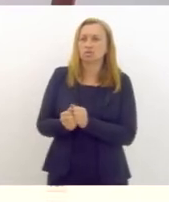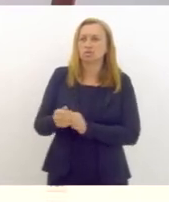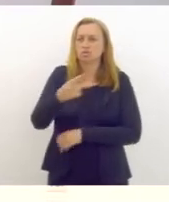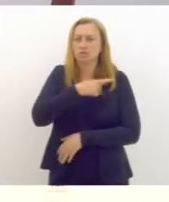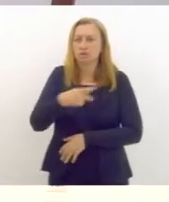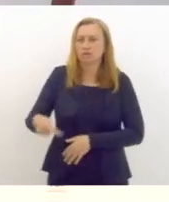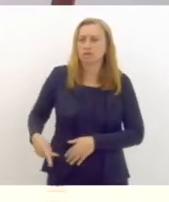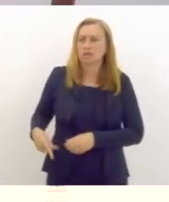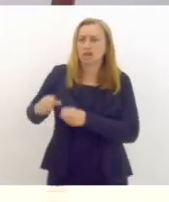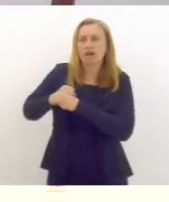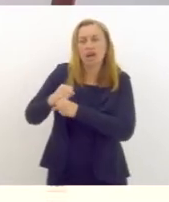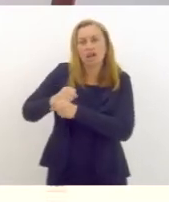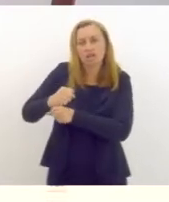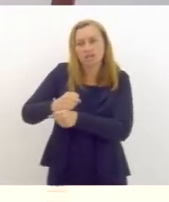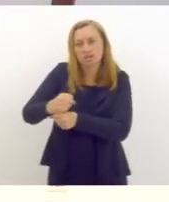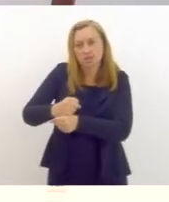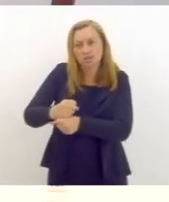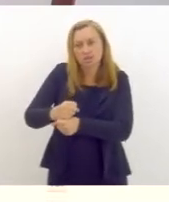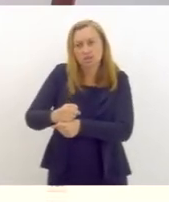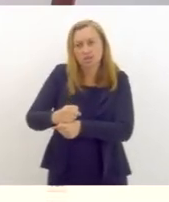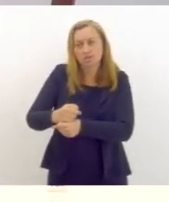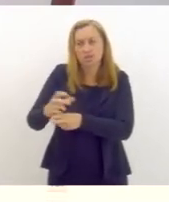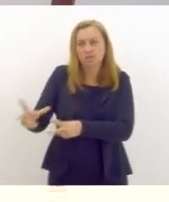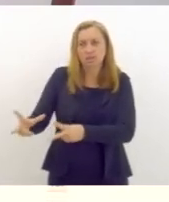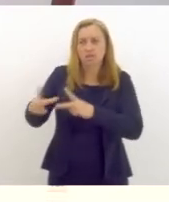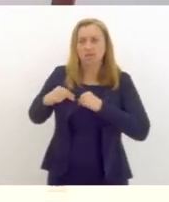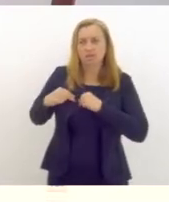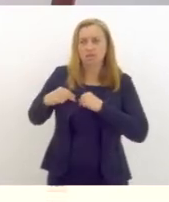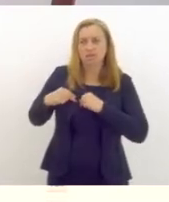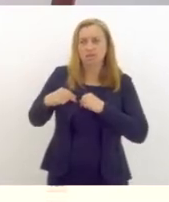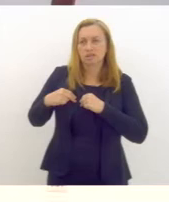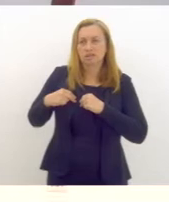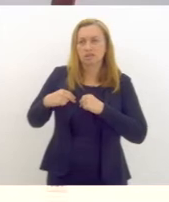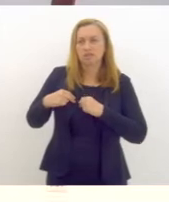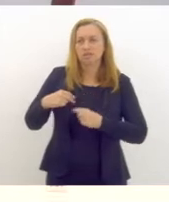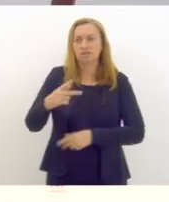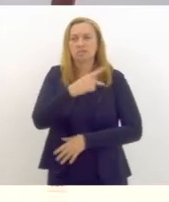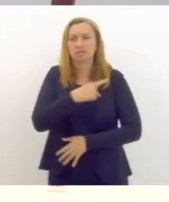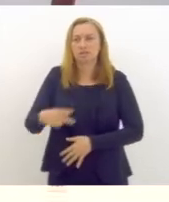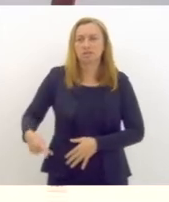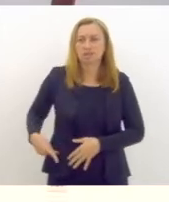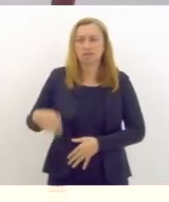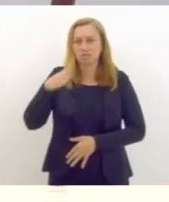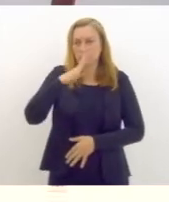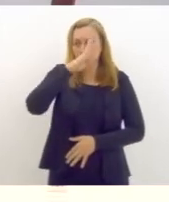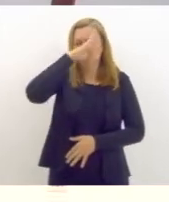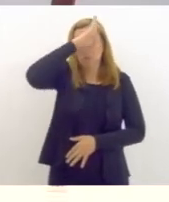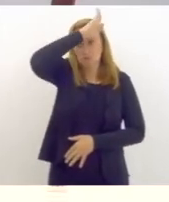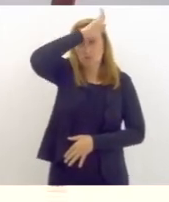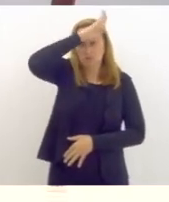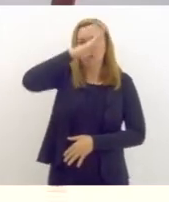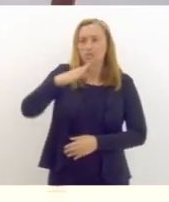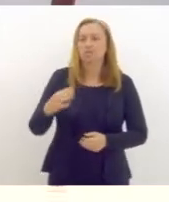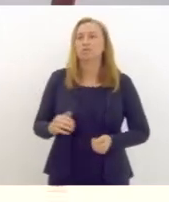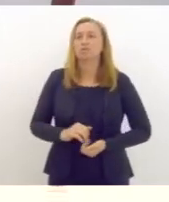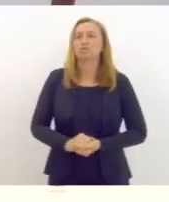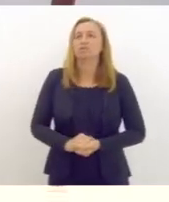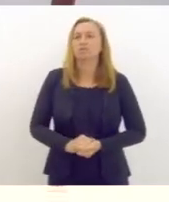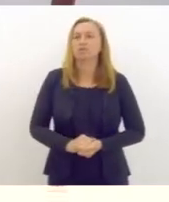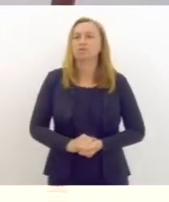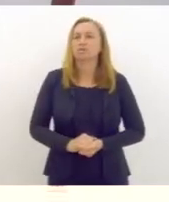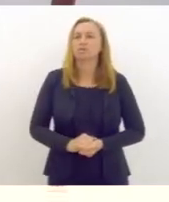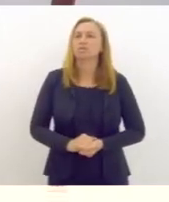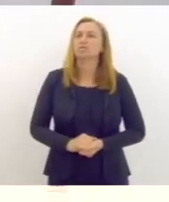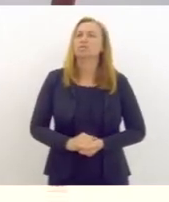durante tanto tempo uma herança do presidente bolsonaro para mim aí para o meu mandato para o nosso grupo então em nome do